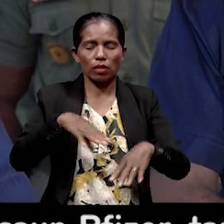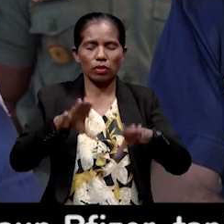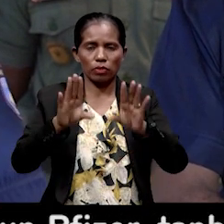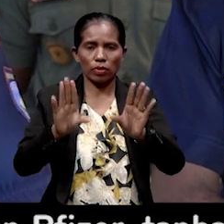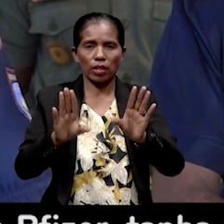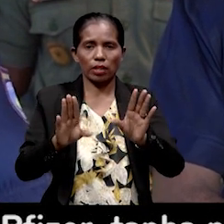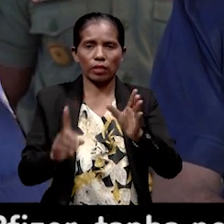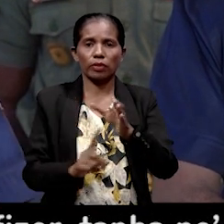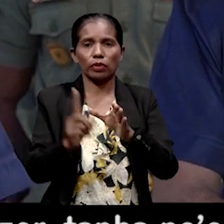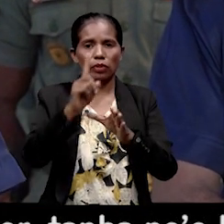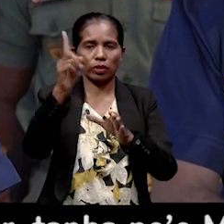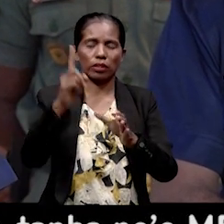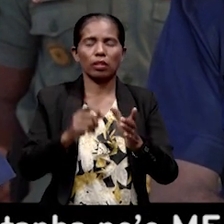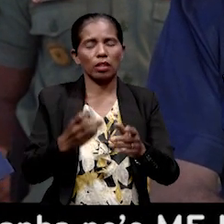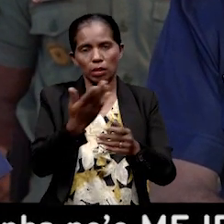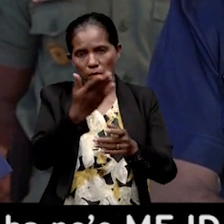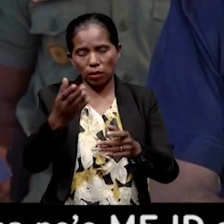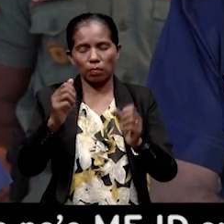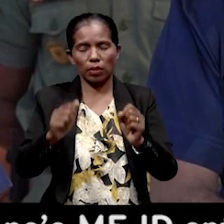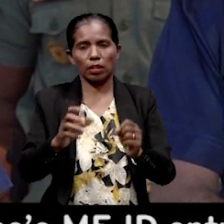tem que dar a contato,